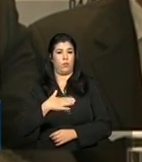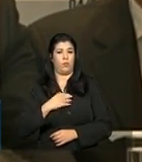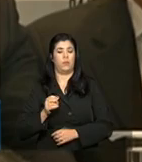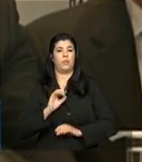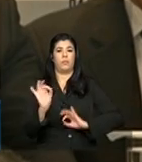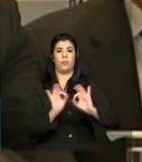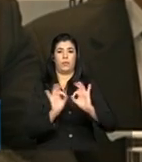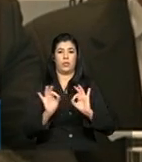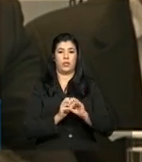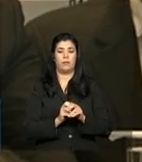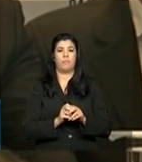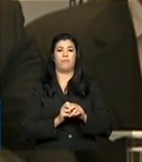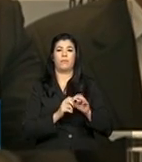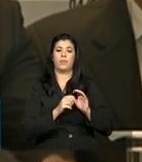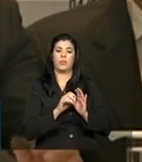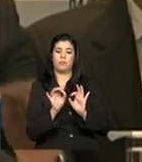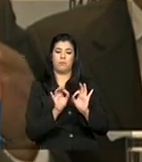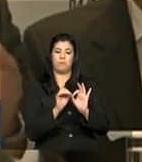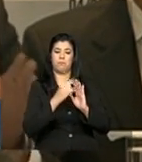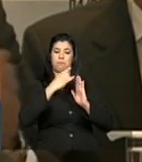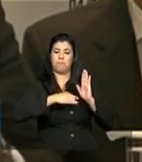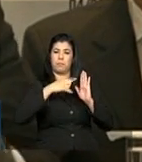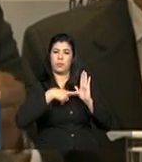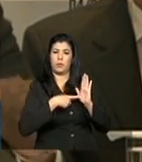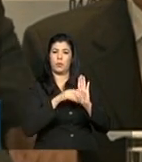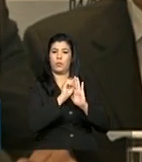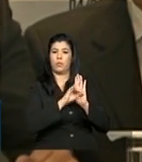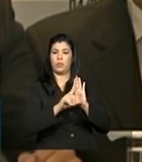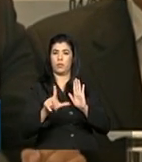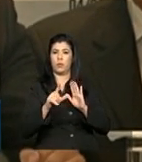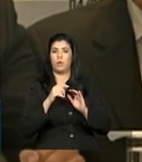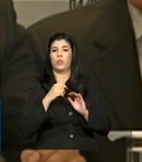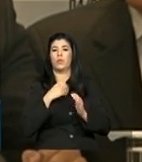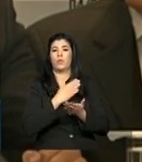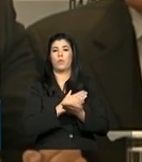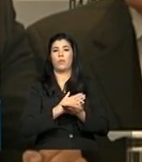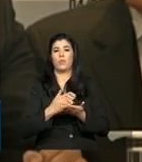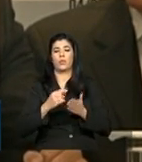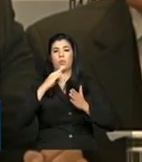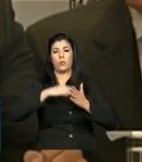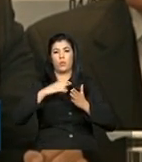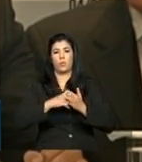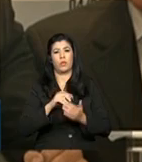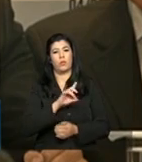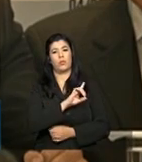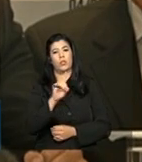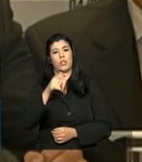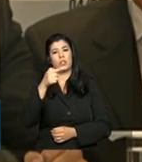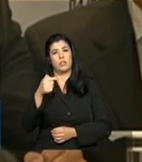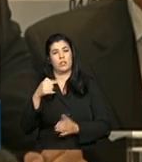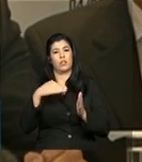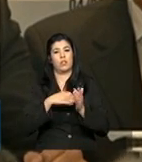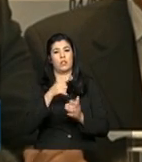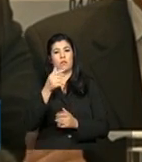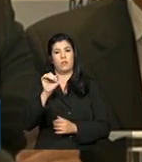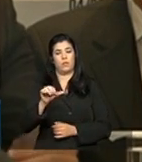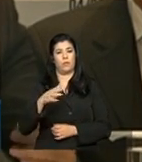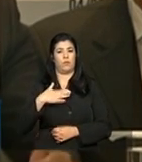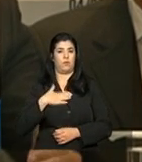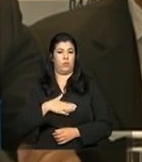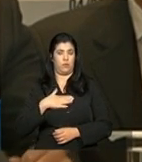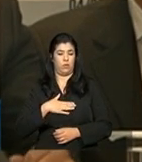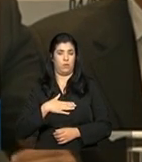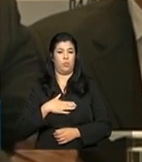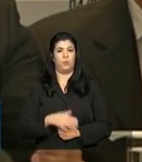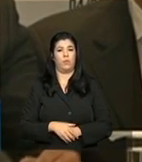audiência pública para o edital desse certame. Essa audiência pública ela se deu de forma documental entre 7 e 29 de agosto. E